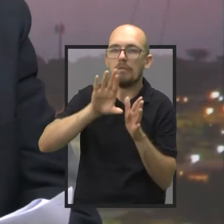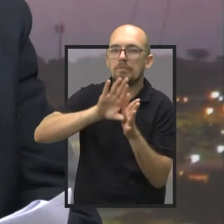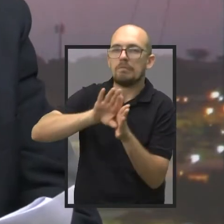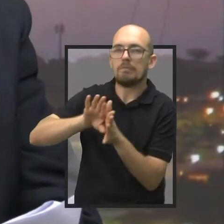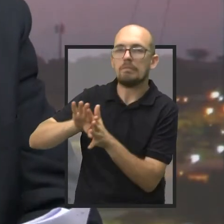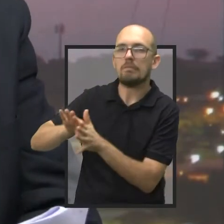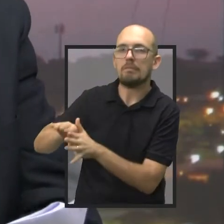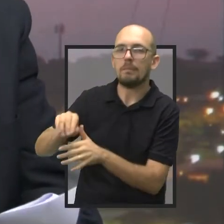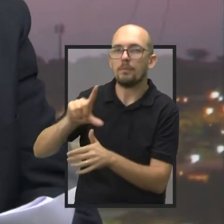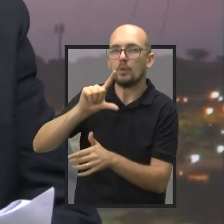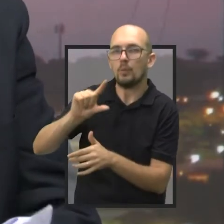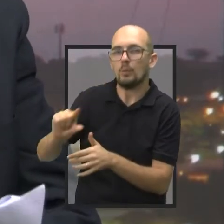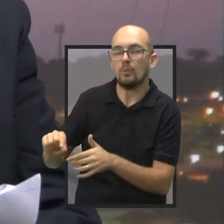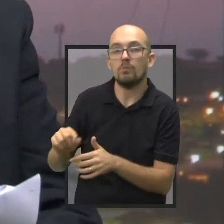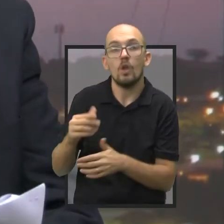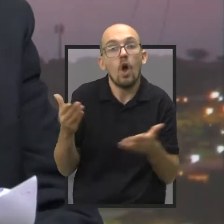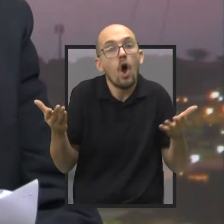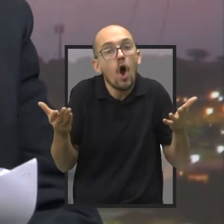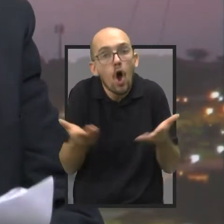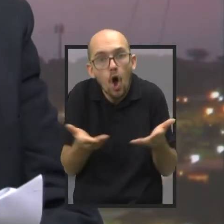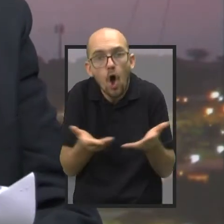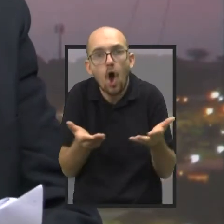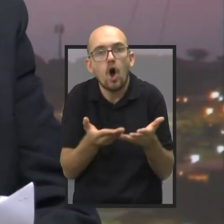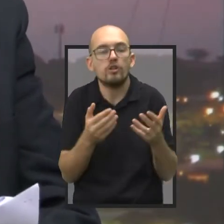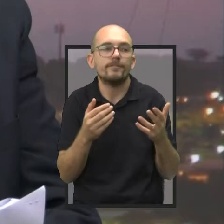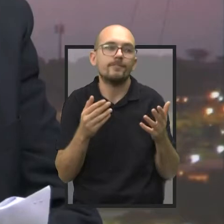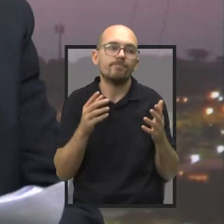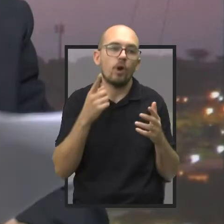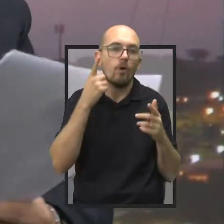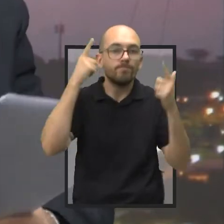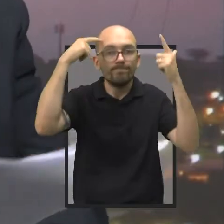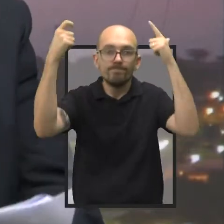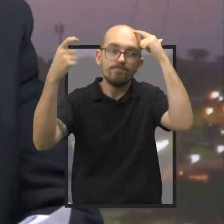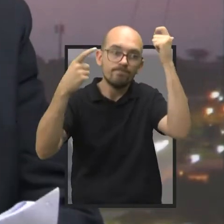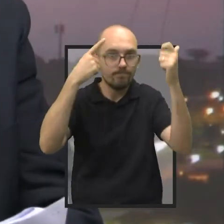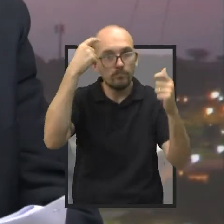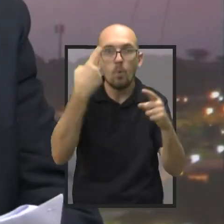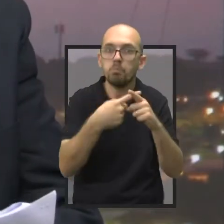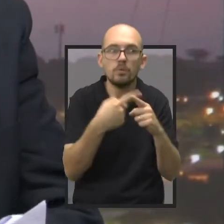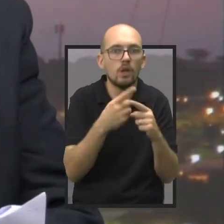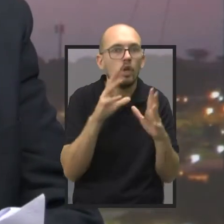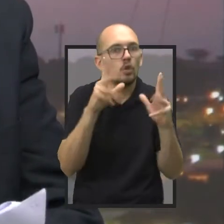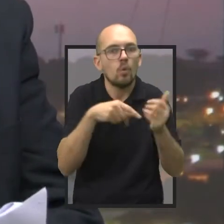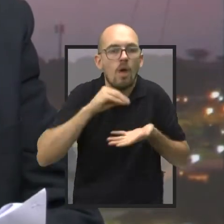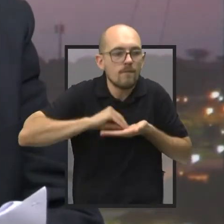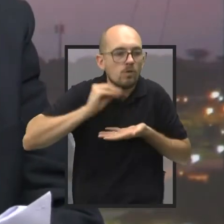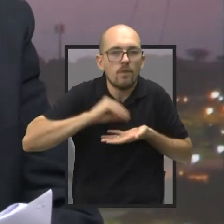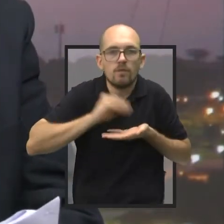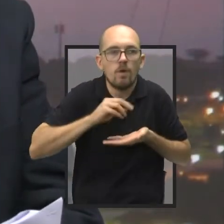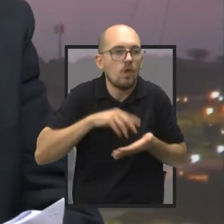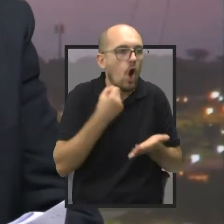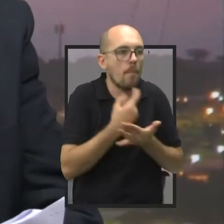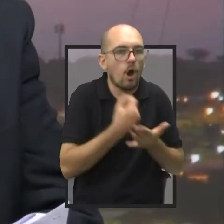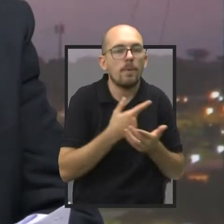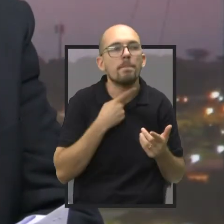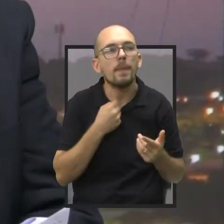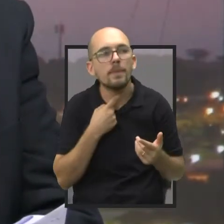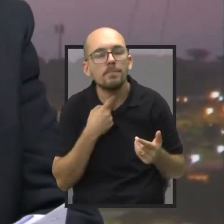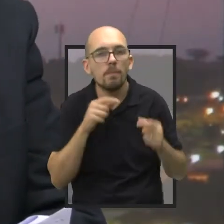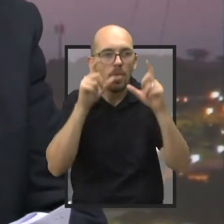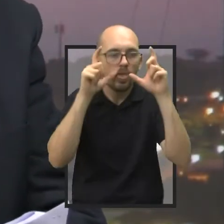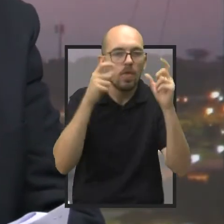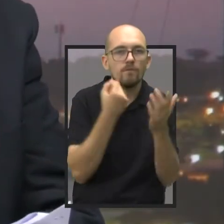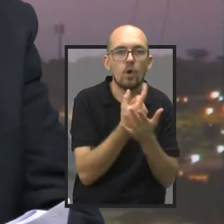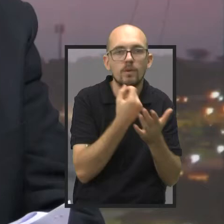hoje outras fontes de energia. Por quê? Porque o consumo foi exacerbado. E dentro, né,